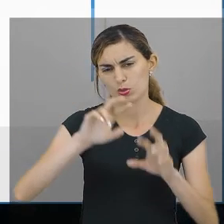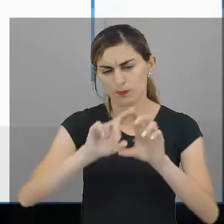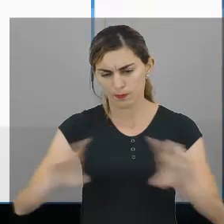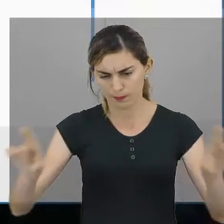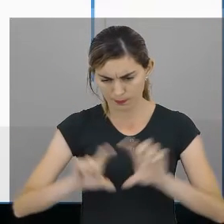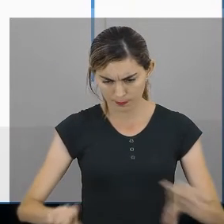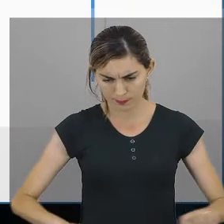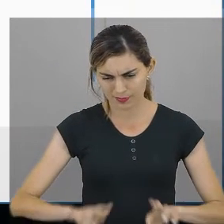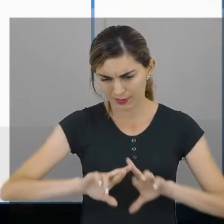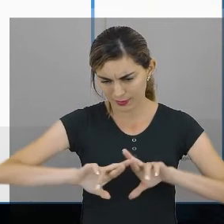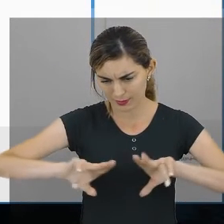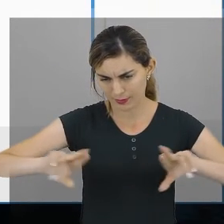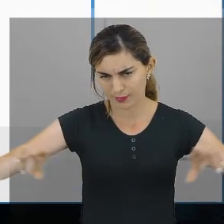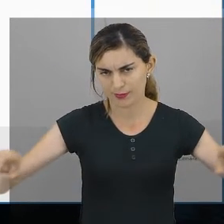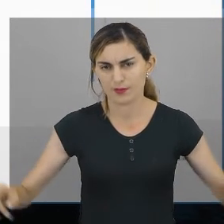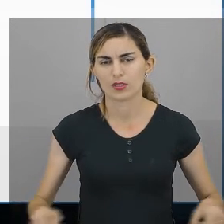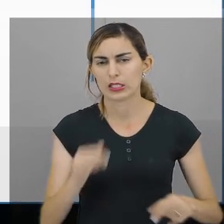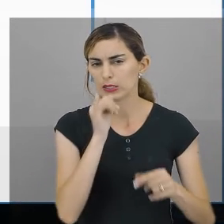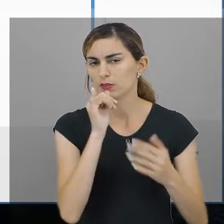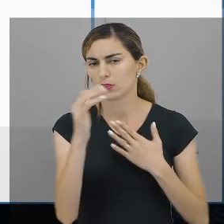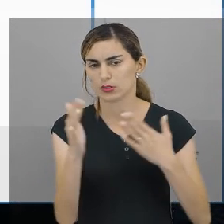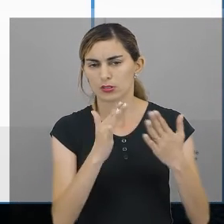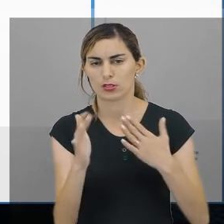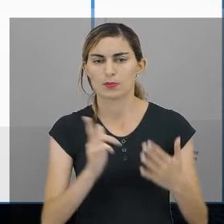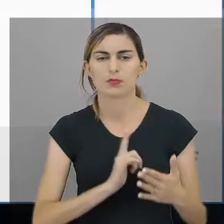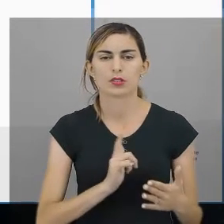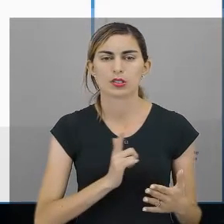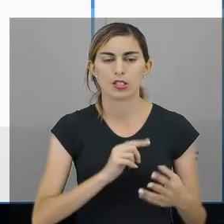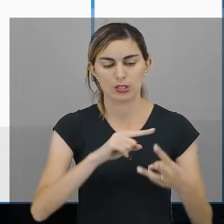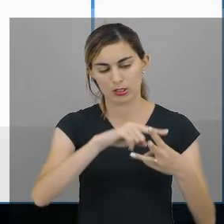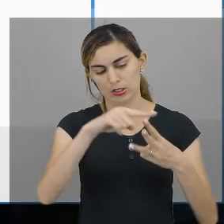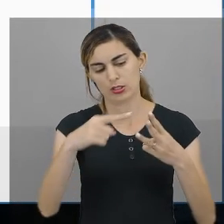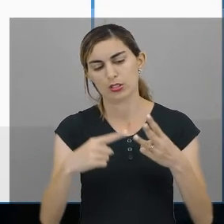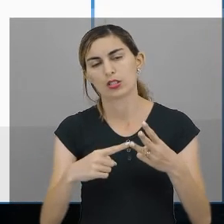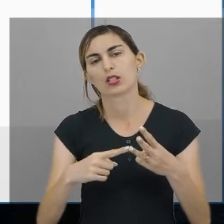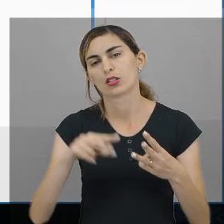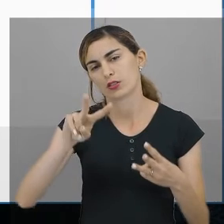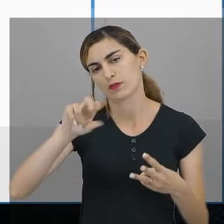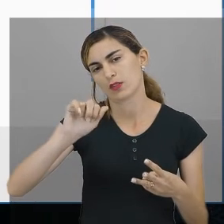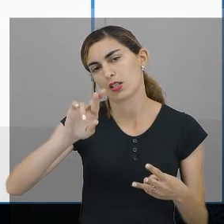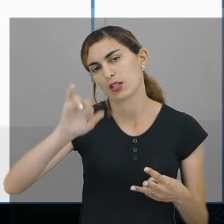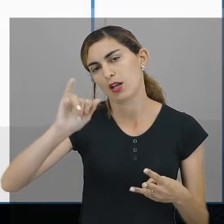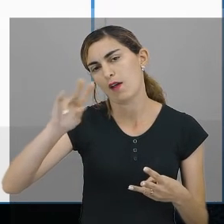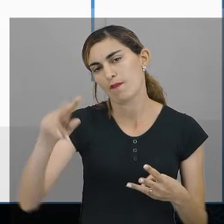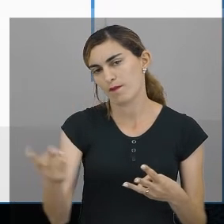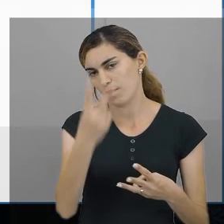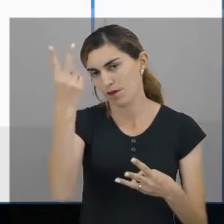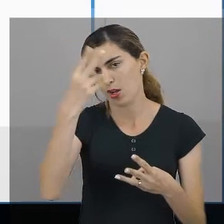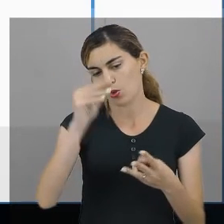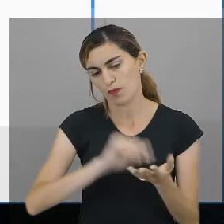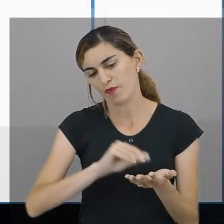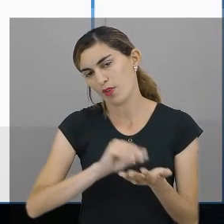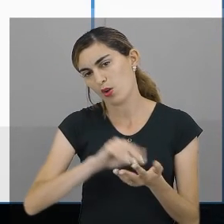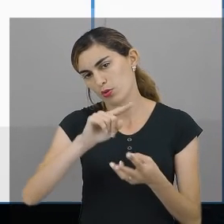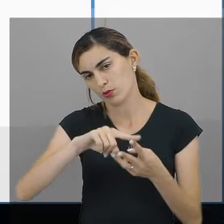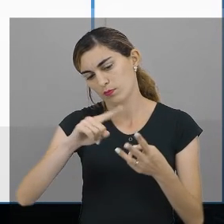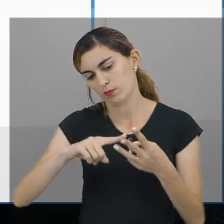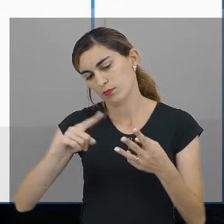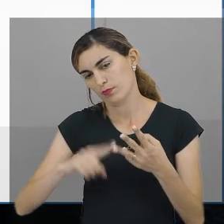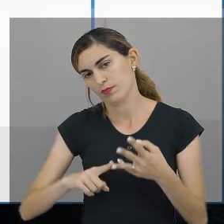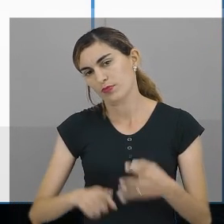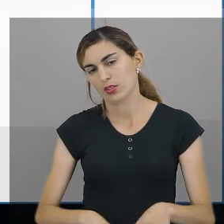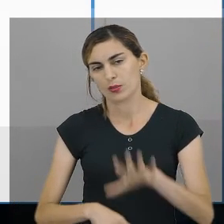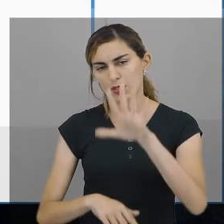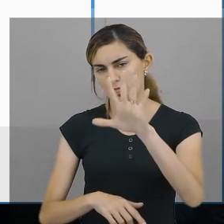lógicas. Neste exemplo, temos 3 variáveis com valor pré-determinado, tipo real, e 1, 2, 3, 4,